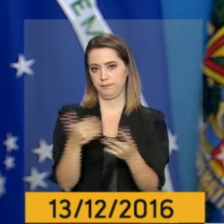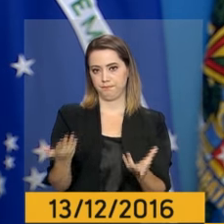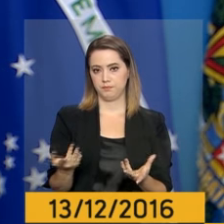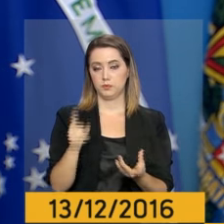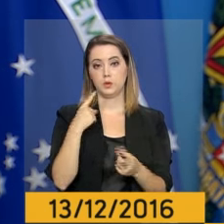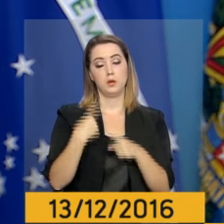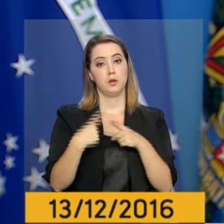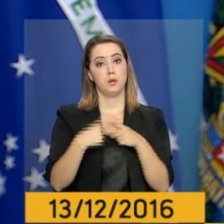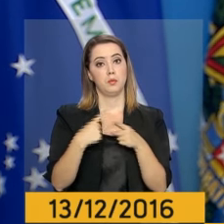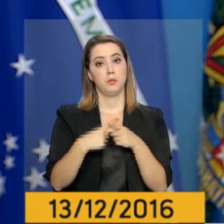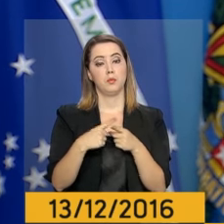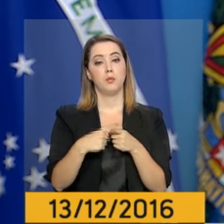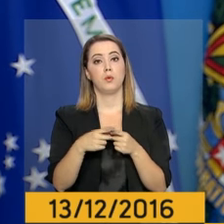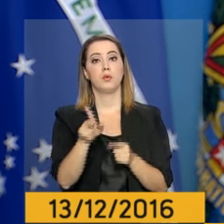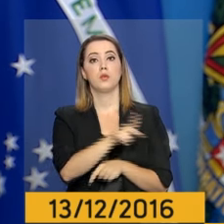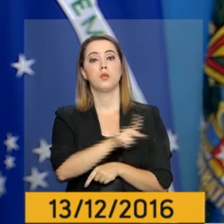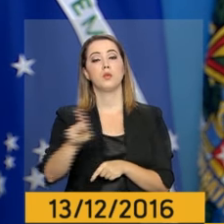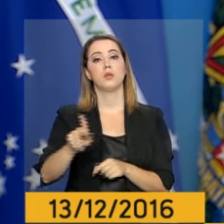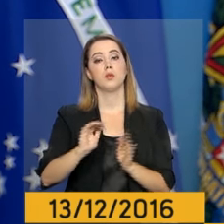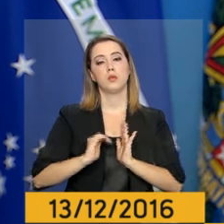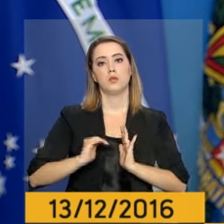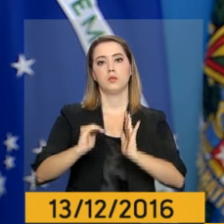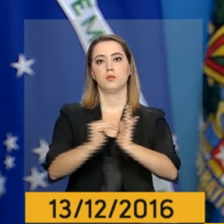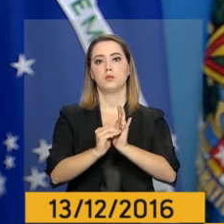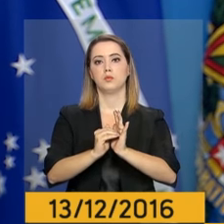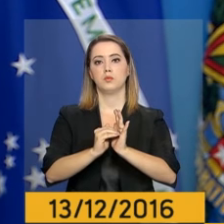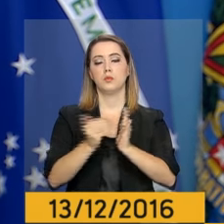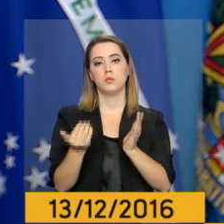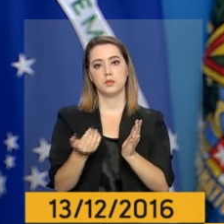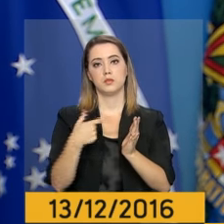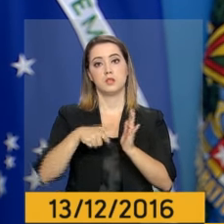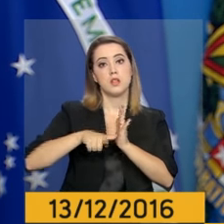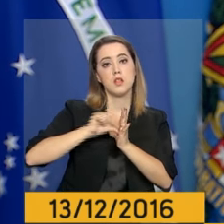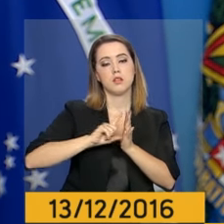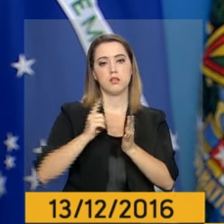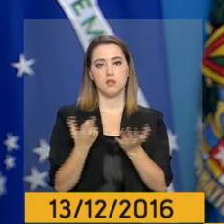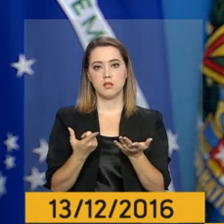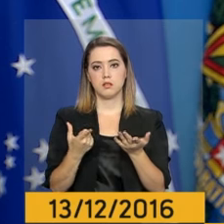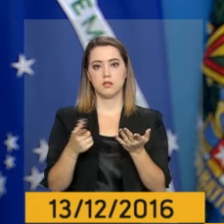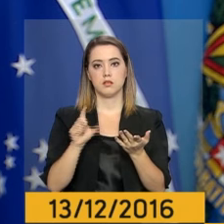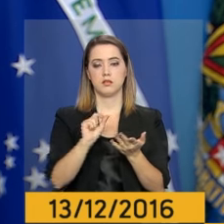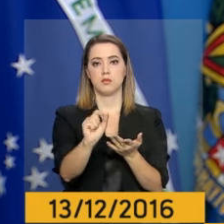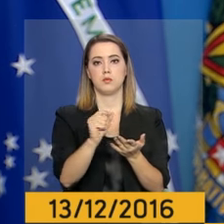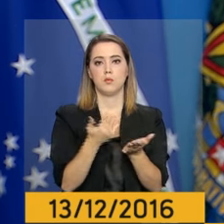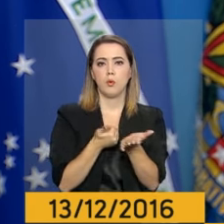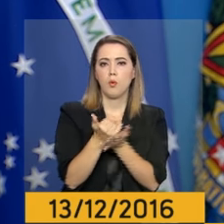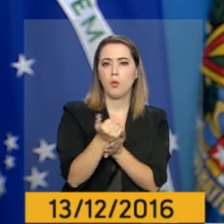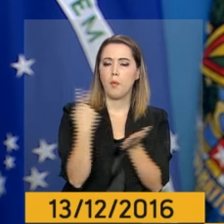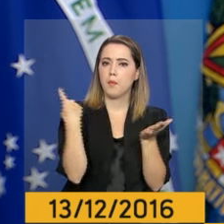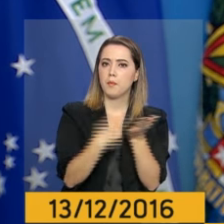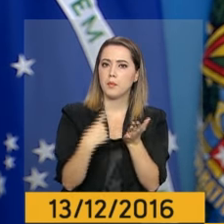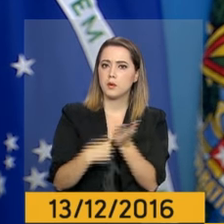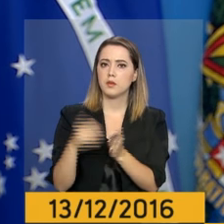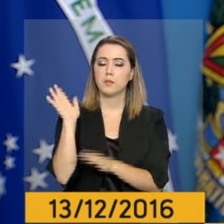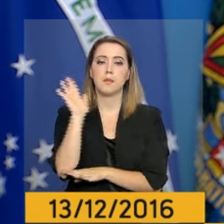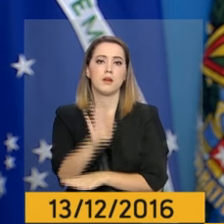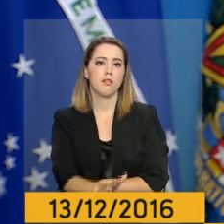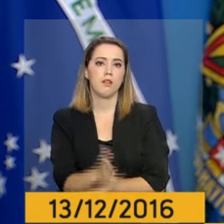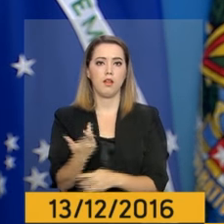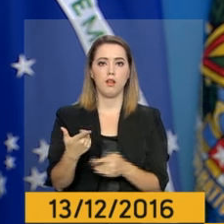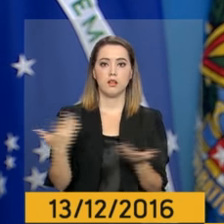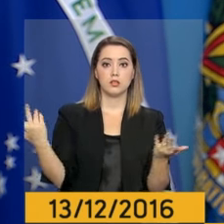fato do presidente Renan ter antecipado a votação que seria, na verdade inicialmente programada para tarde. E muitos